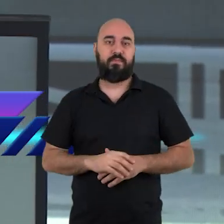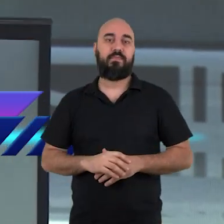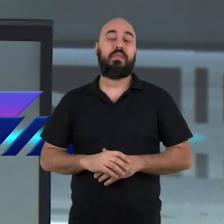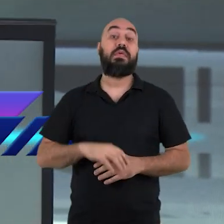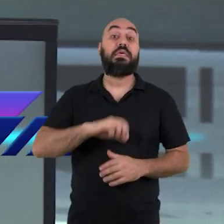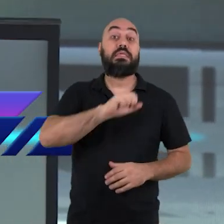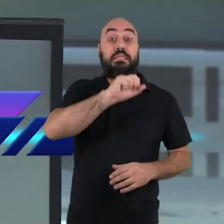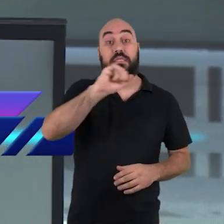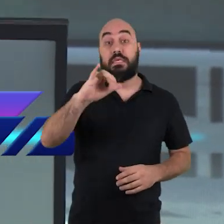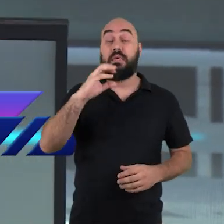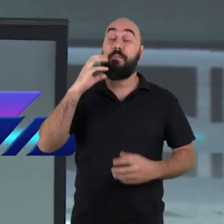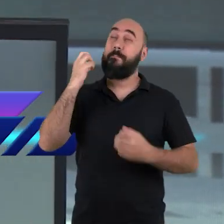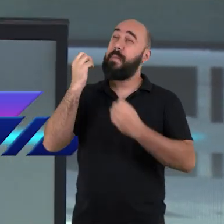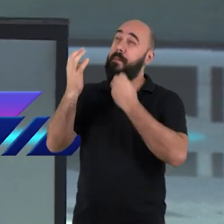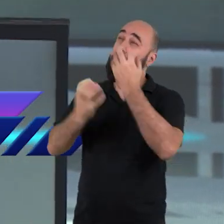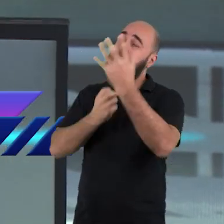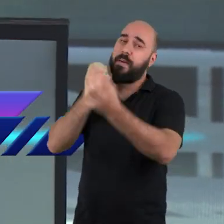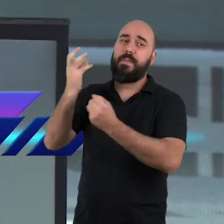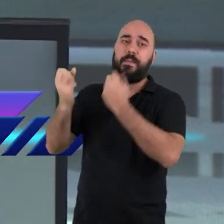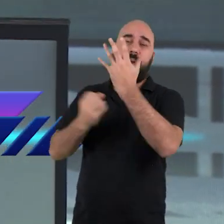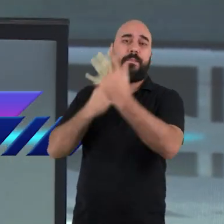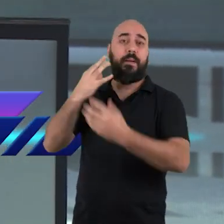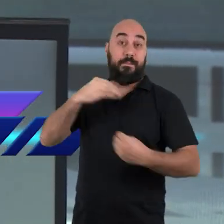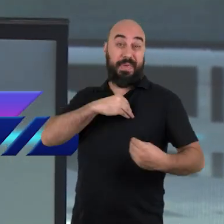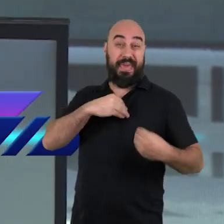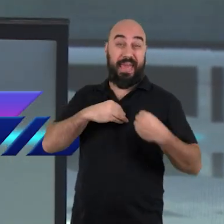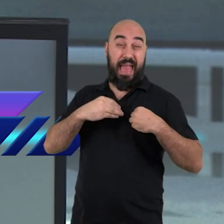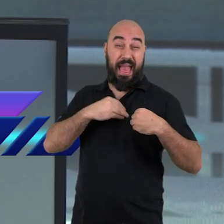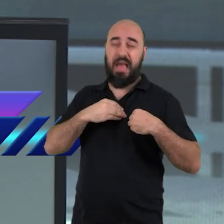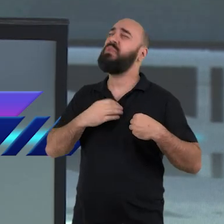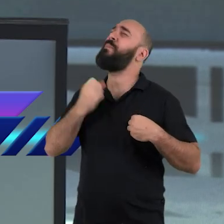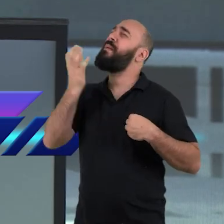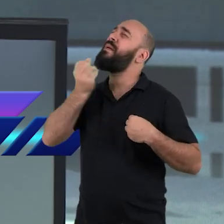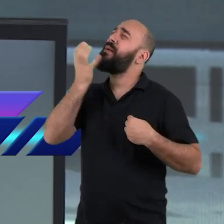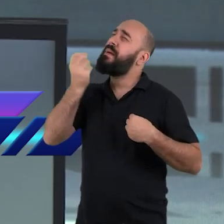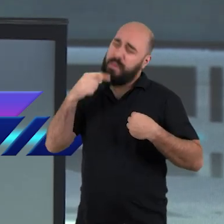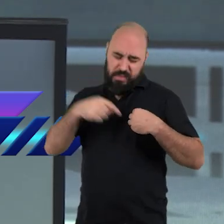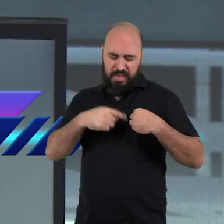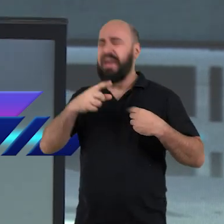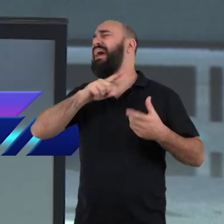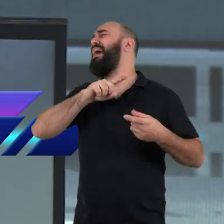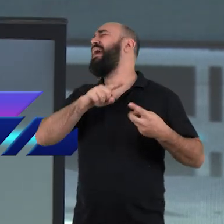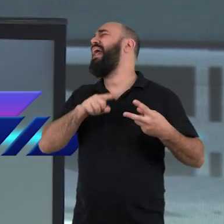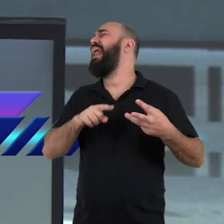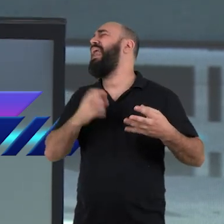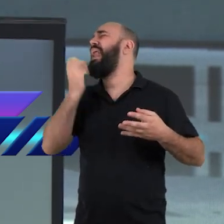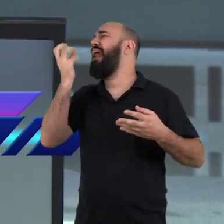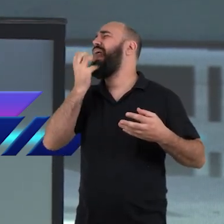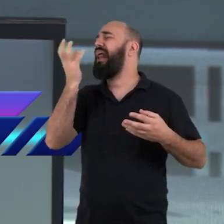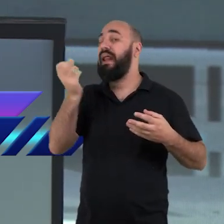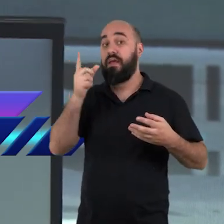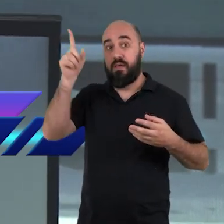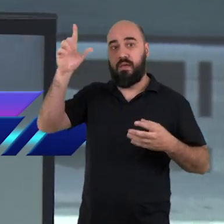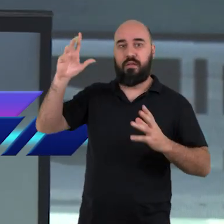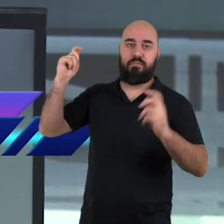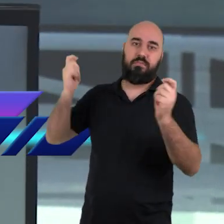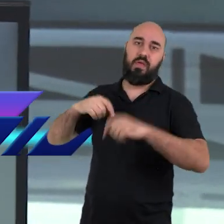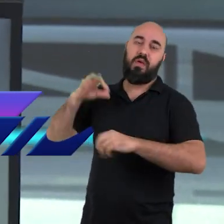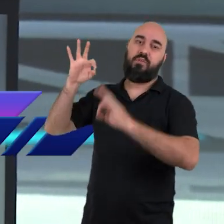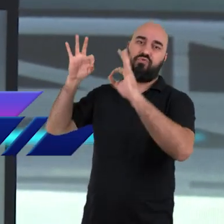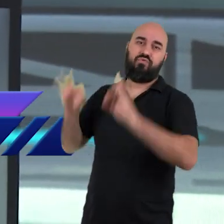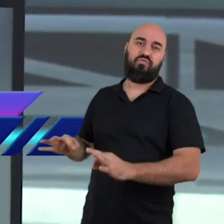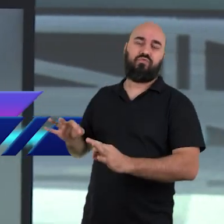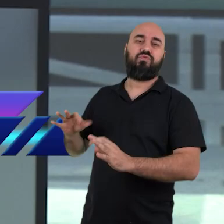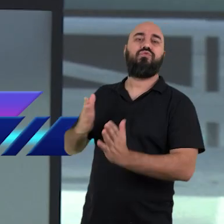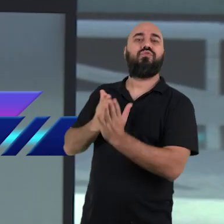se confessarmos os nossos pecados, Ele é fiel e justo para nos perdoar os pecados e nos purificar de toda